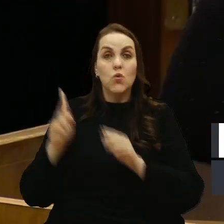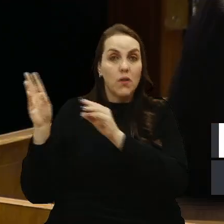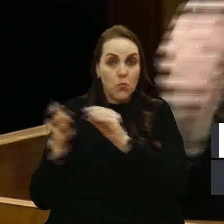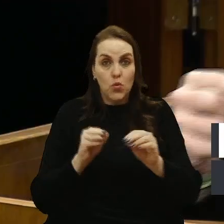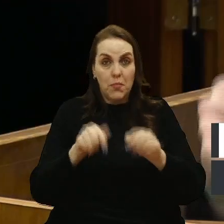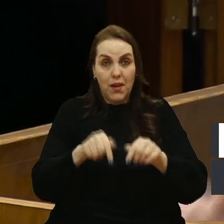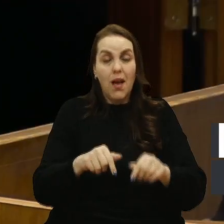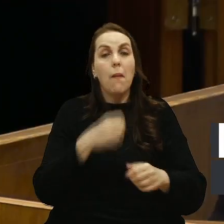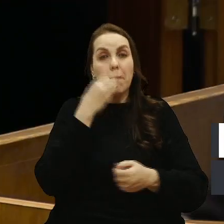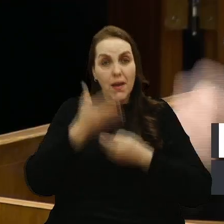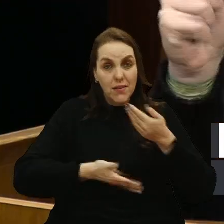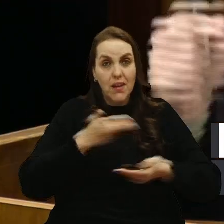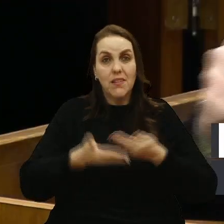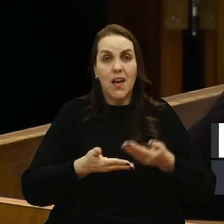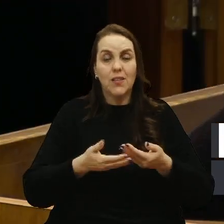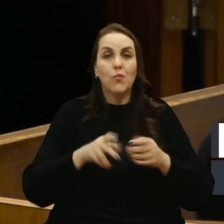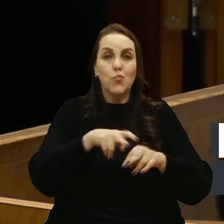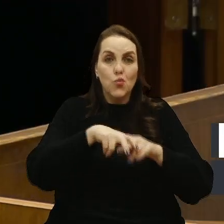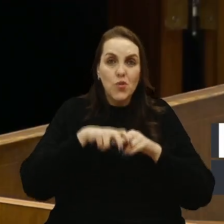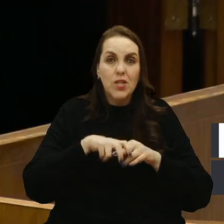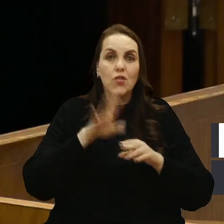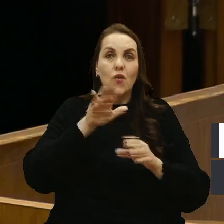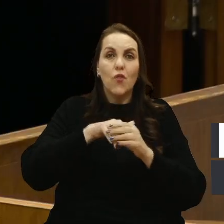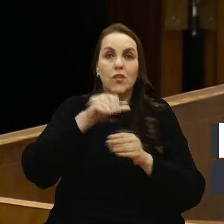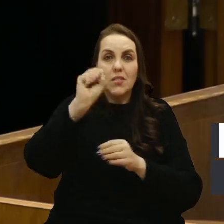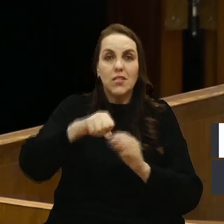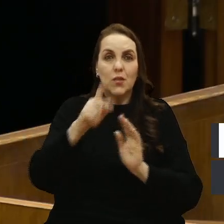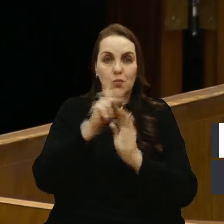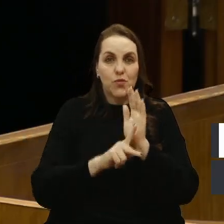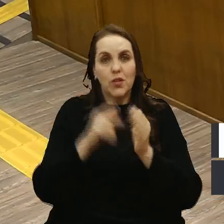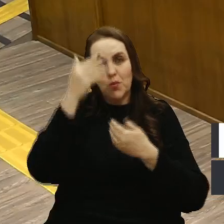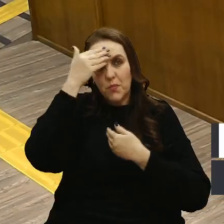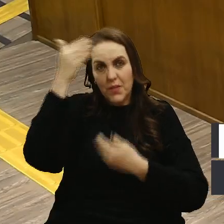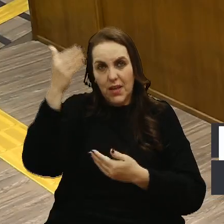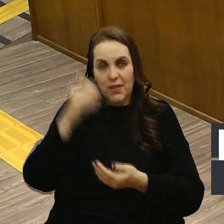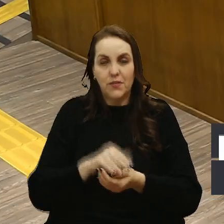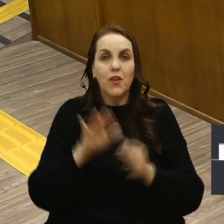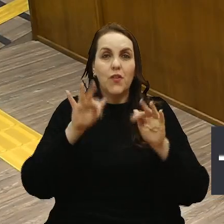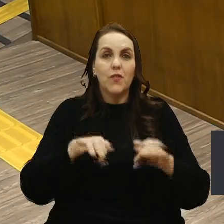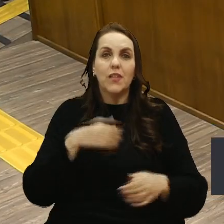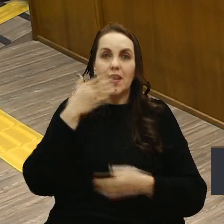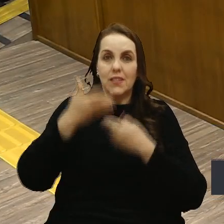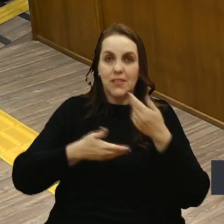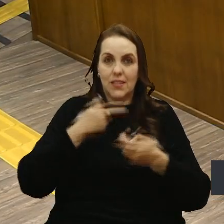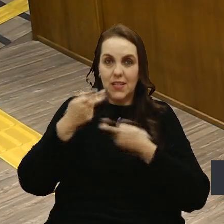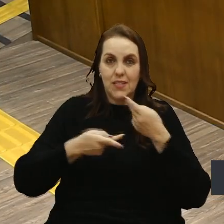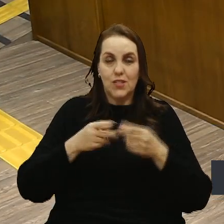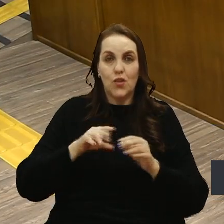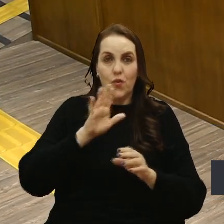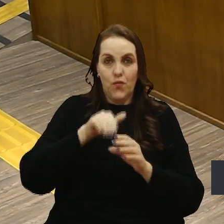tratadas. Por isso, senhor presidente, nós votamos sim a esse projeto. Obrigada. Encerradas